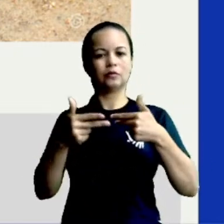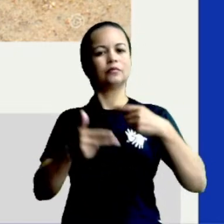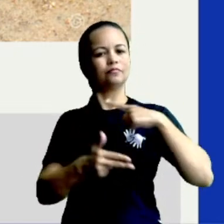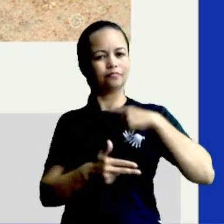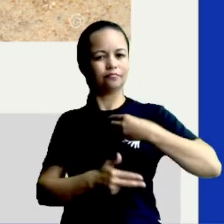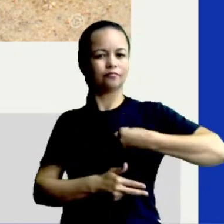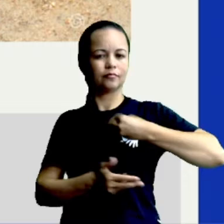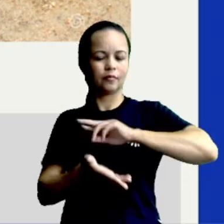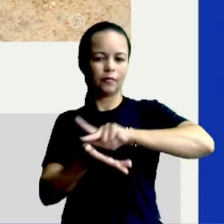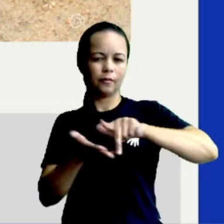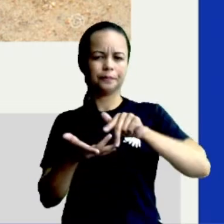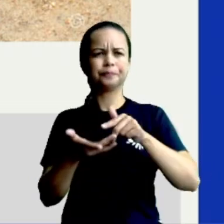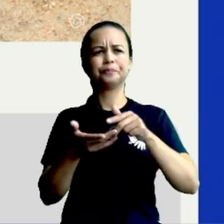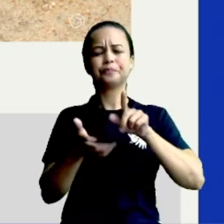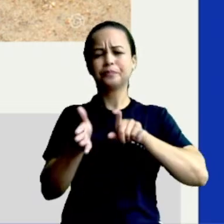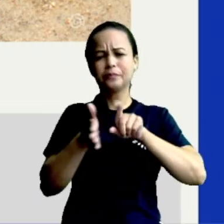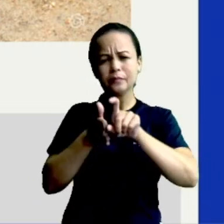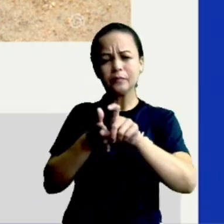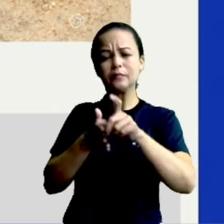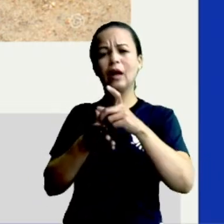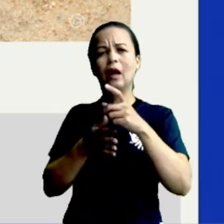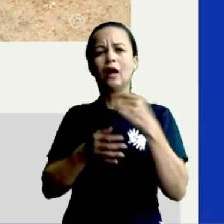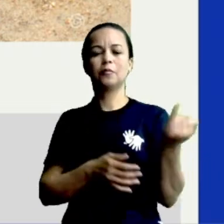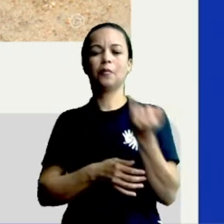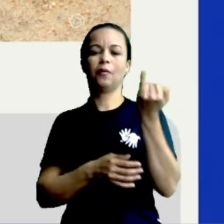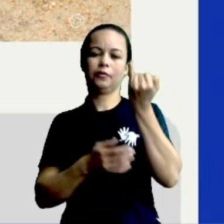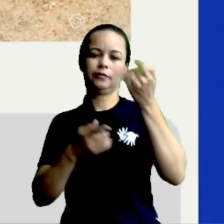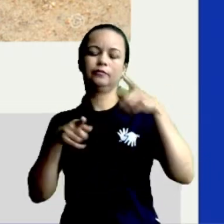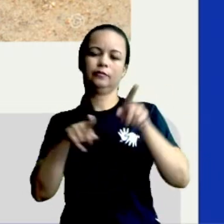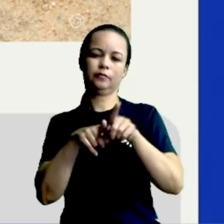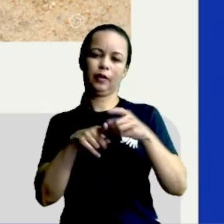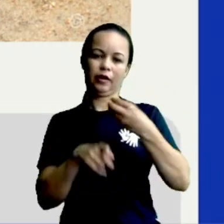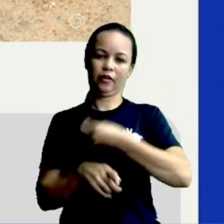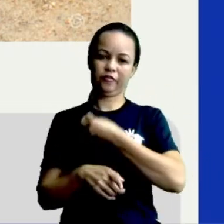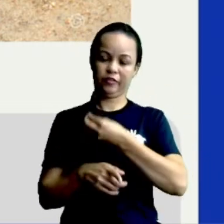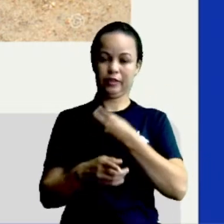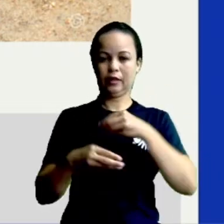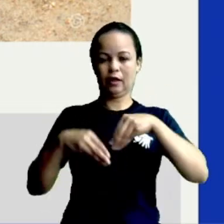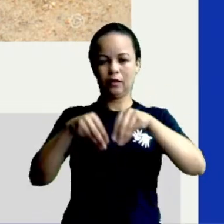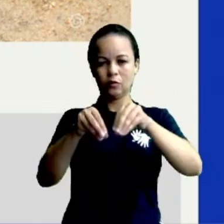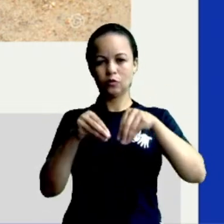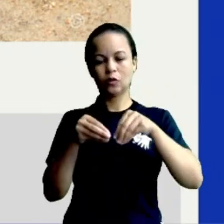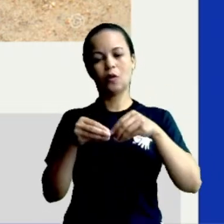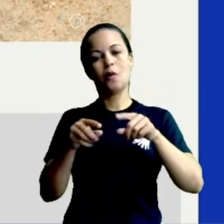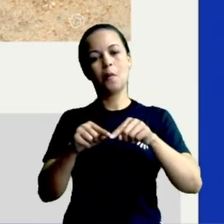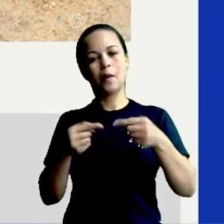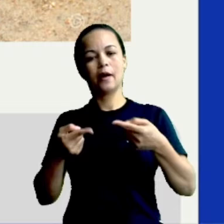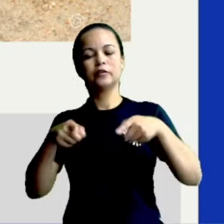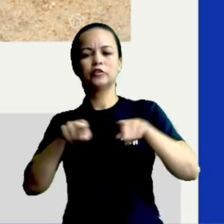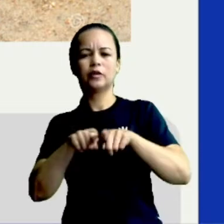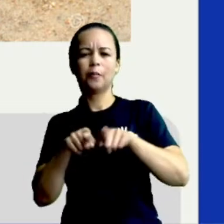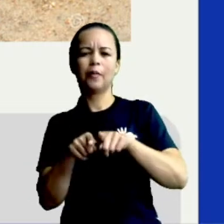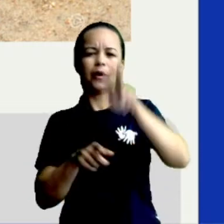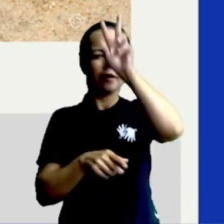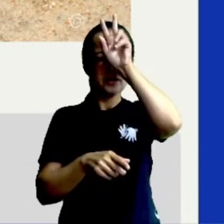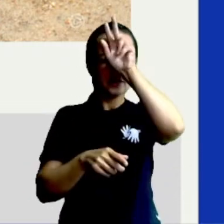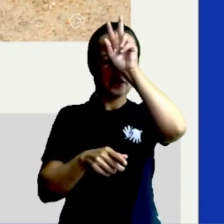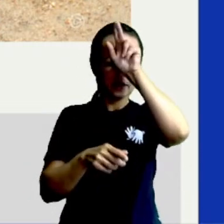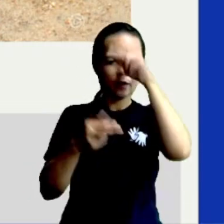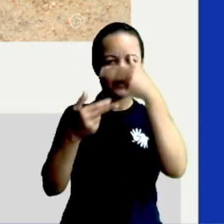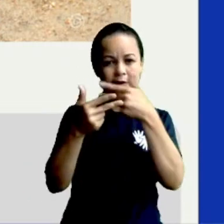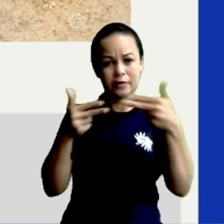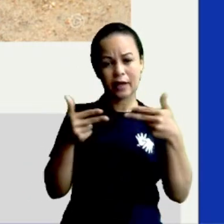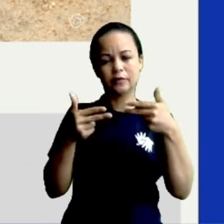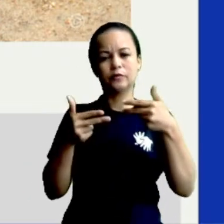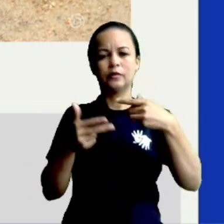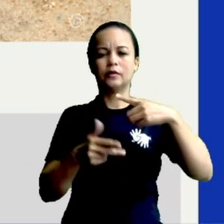vida. Não só a minhoca é importante para a vida de um solo, há também como os pequenos insetos que